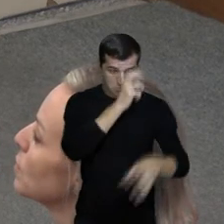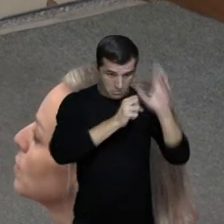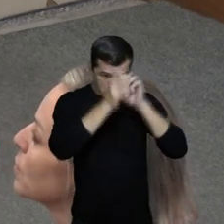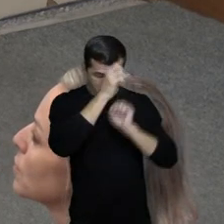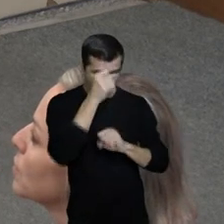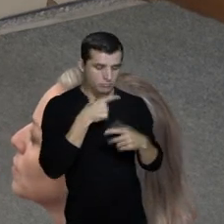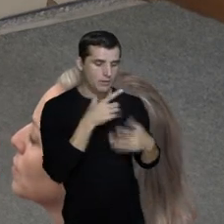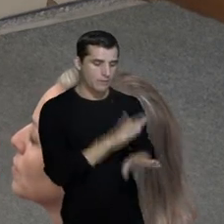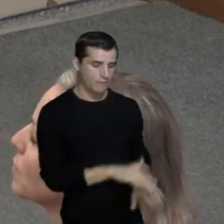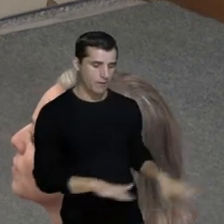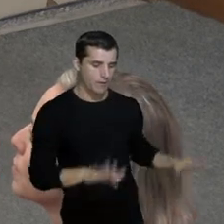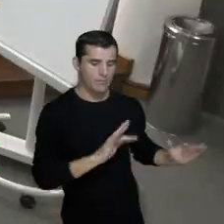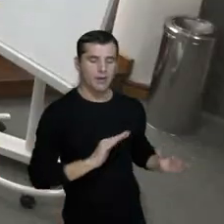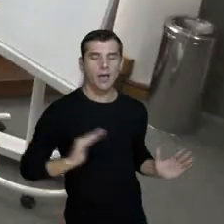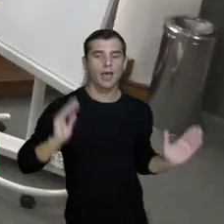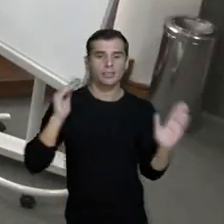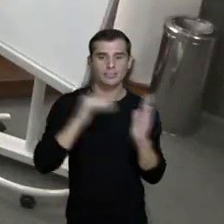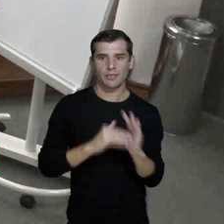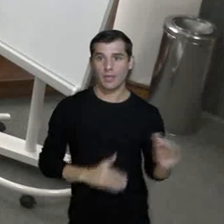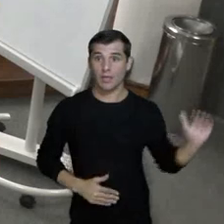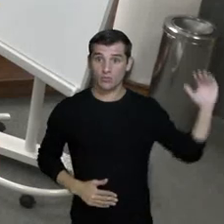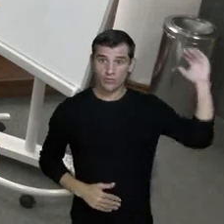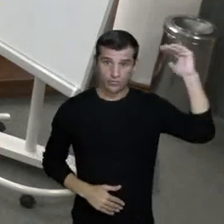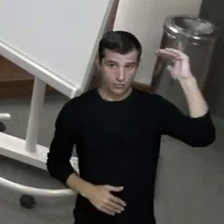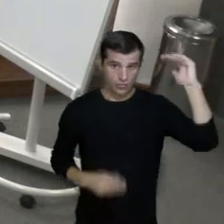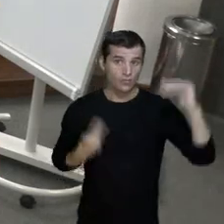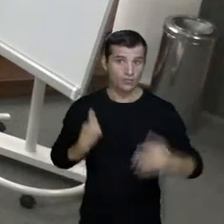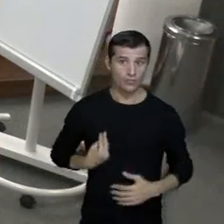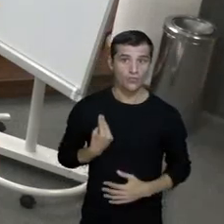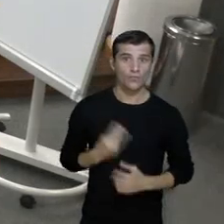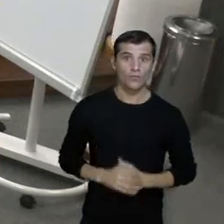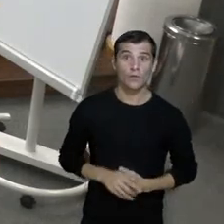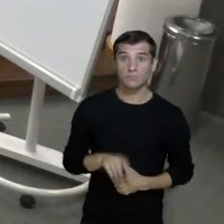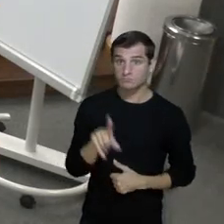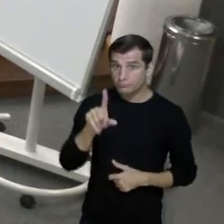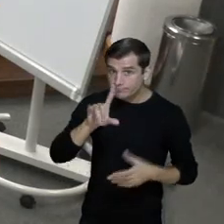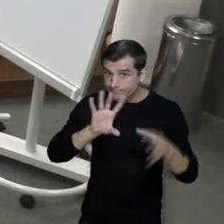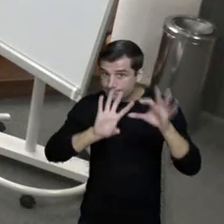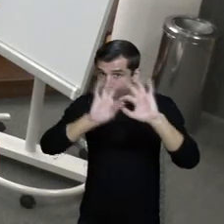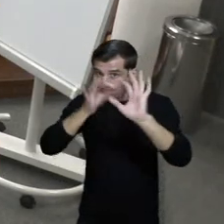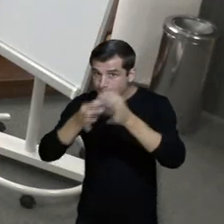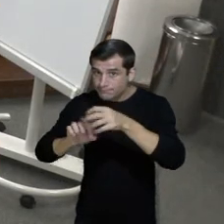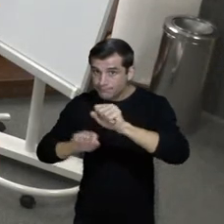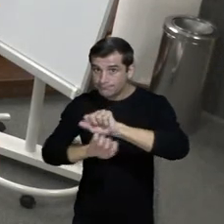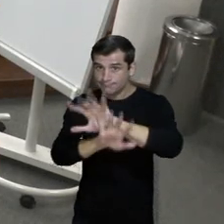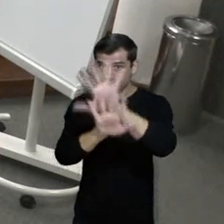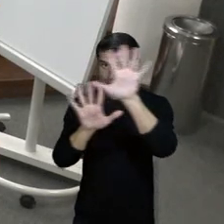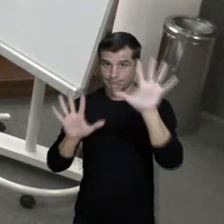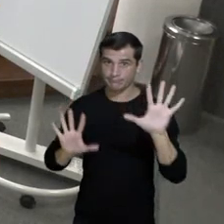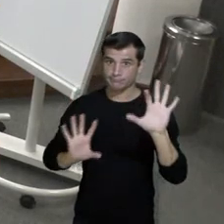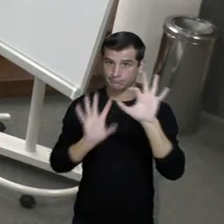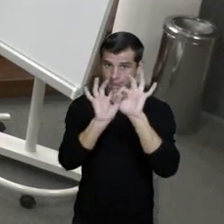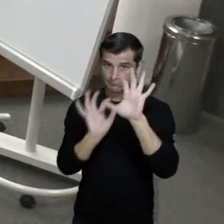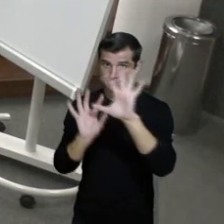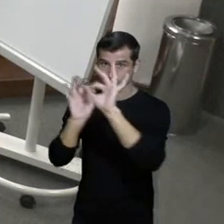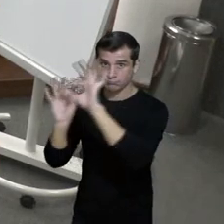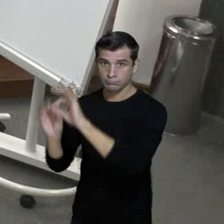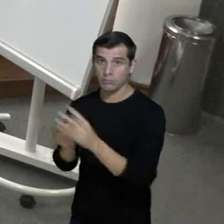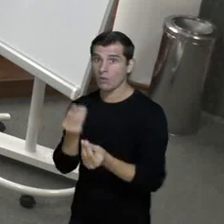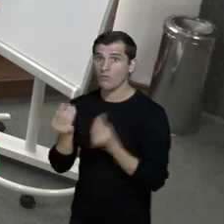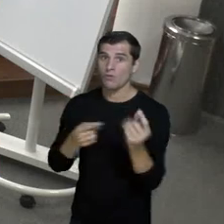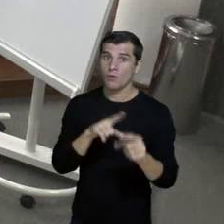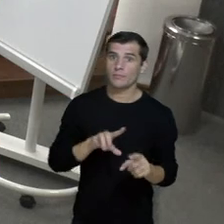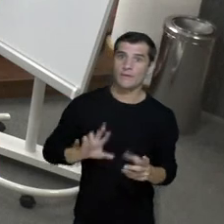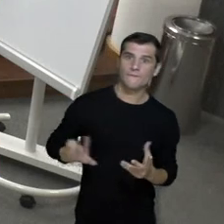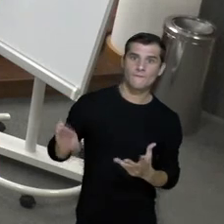infantil tá essa teia é importante a gente ter a gente tcer entre vários saberes várias